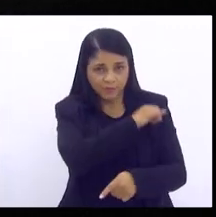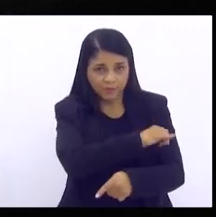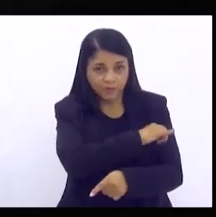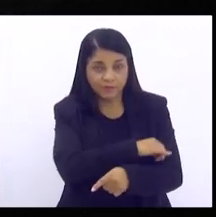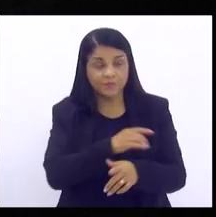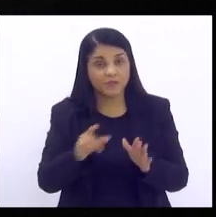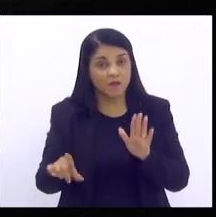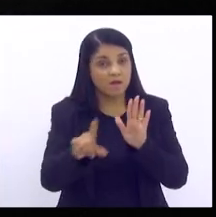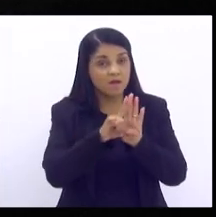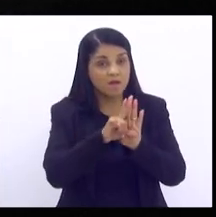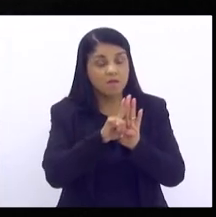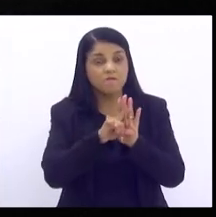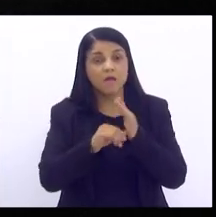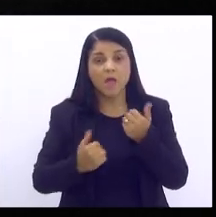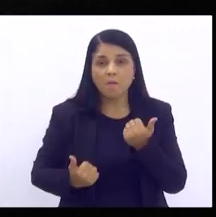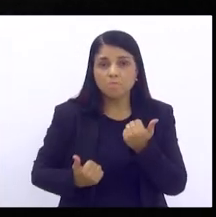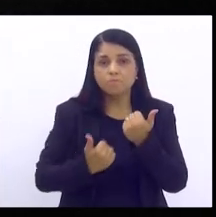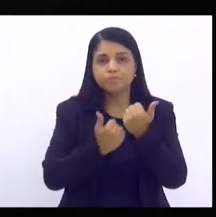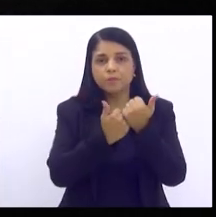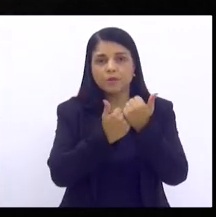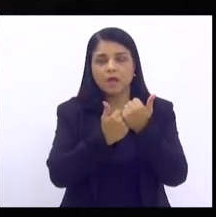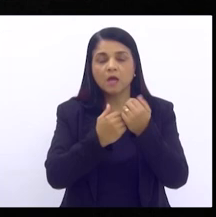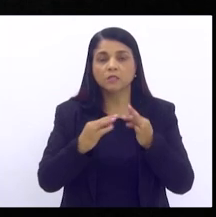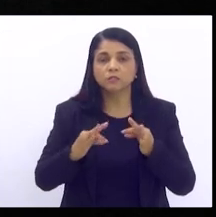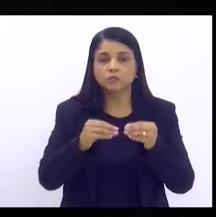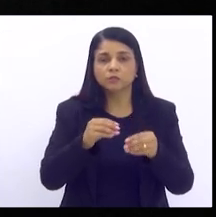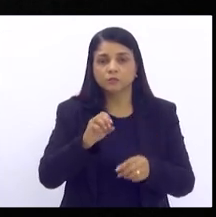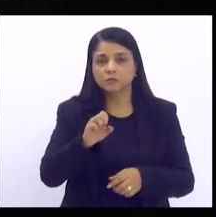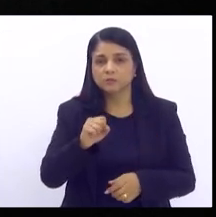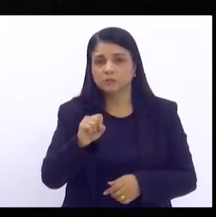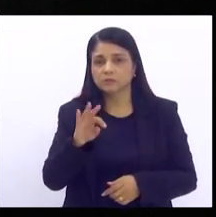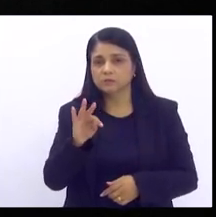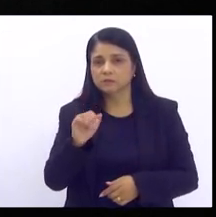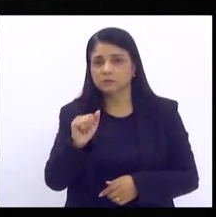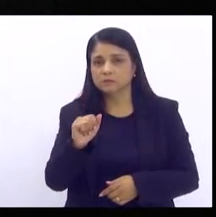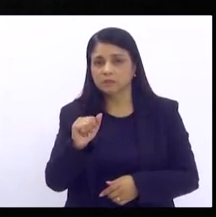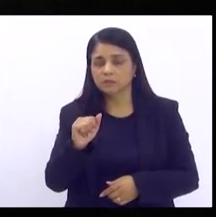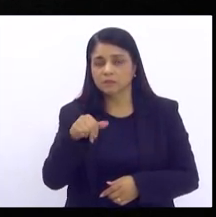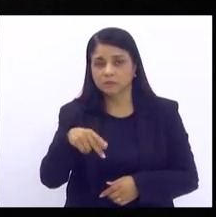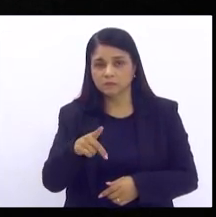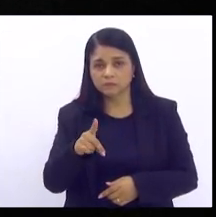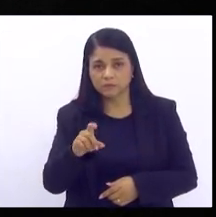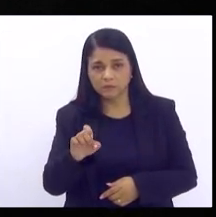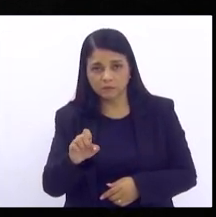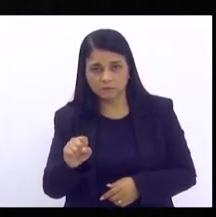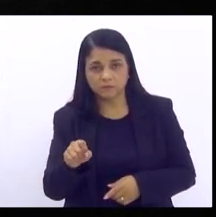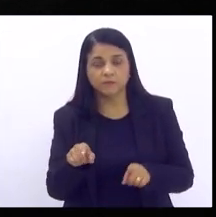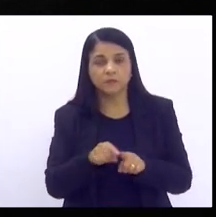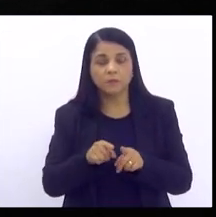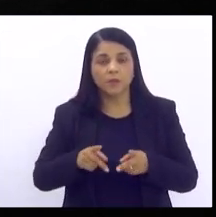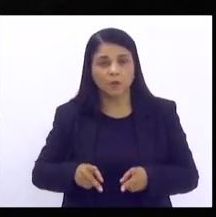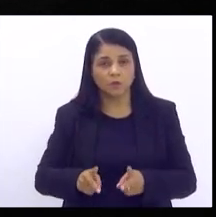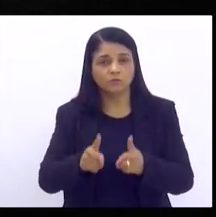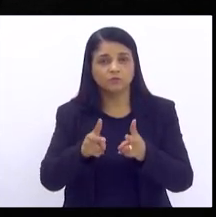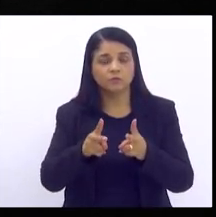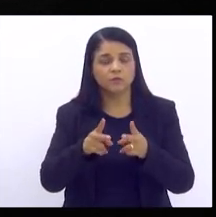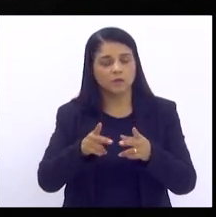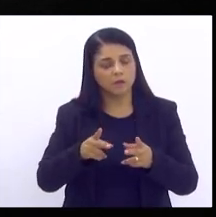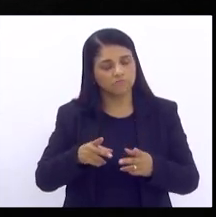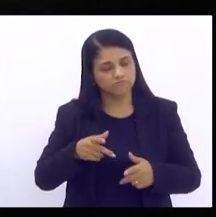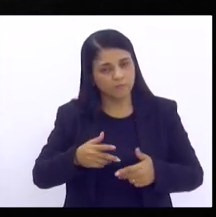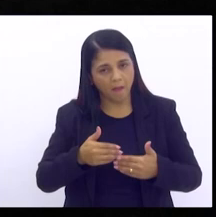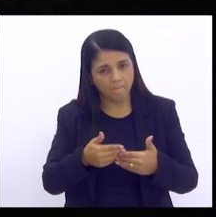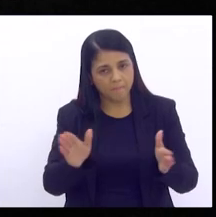essa lei hoje vai amparar os estandes e continuar a que eles funcionem